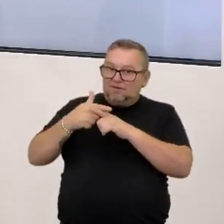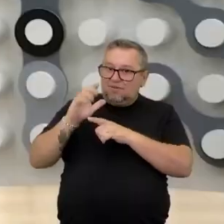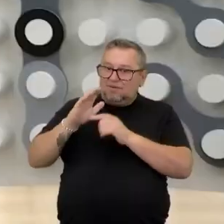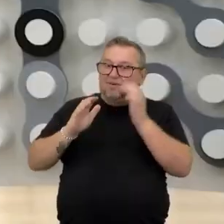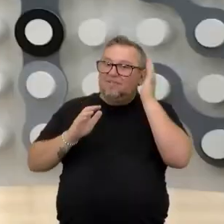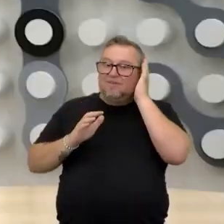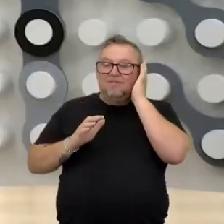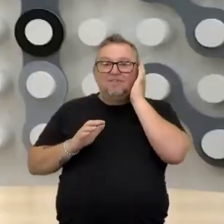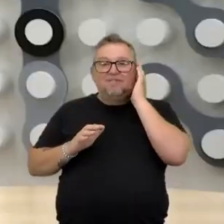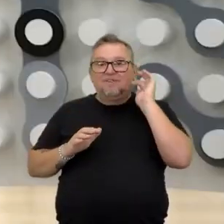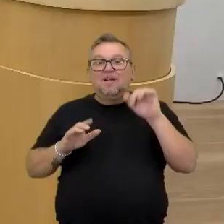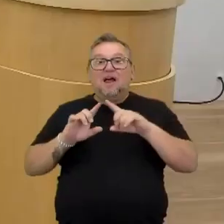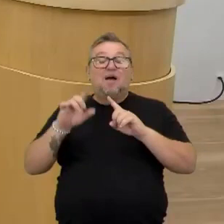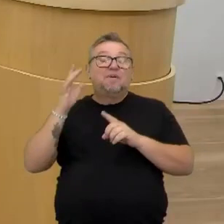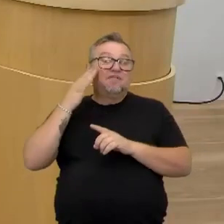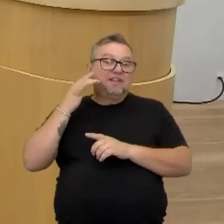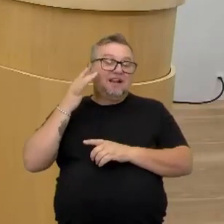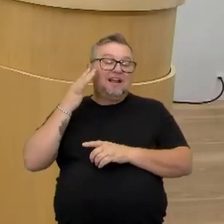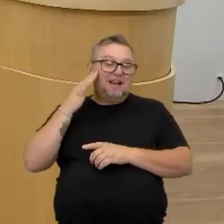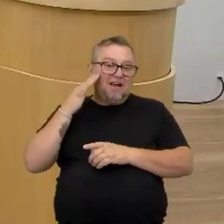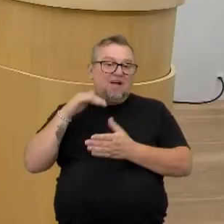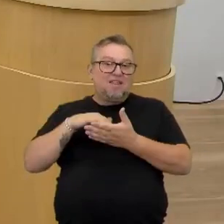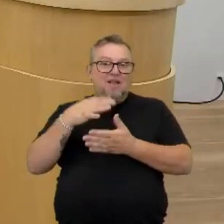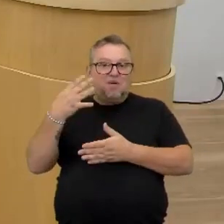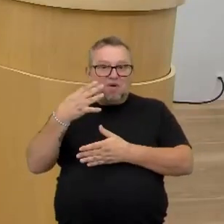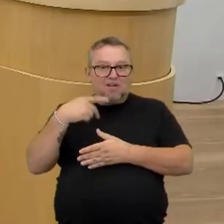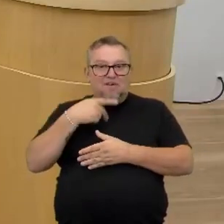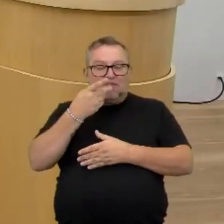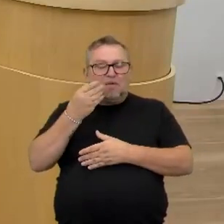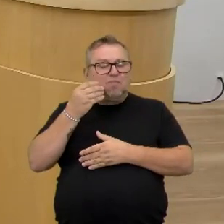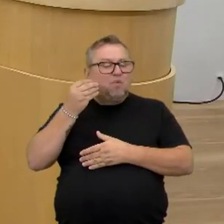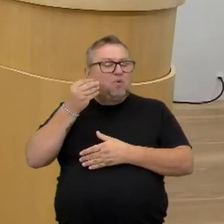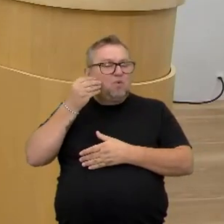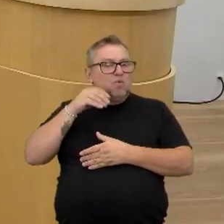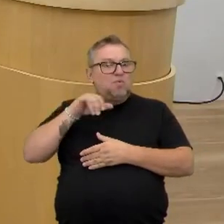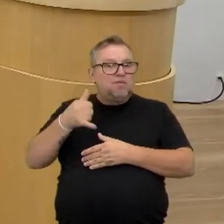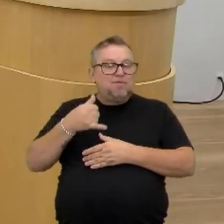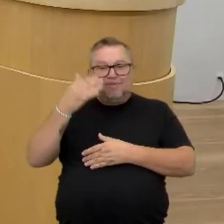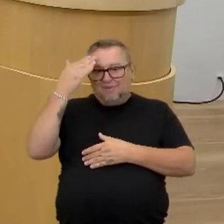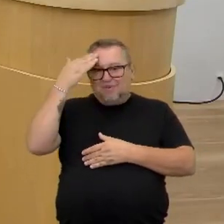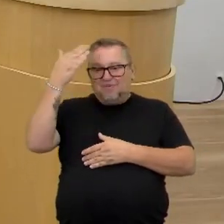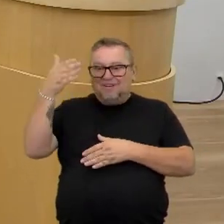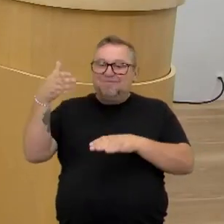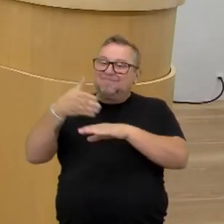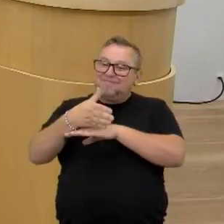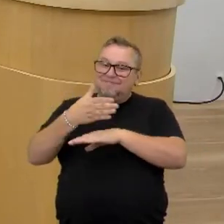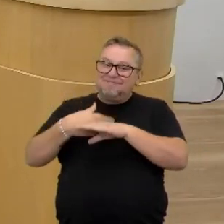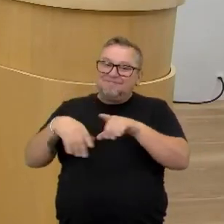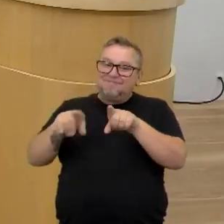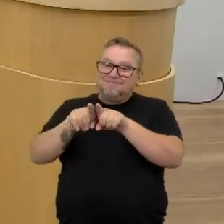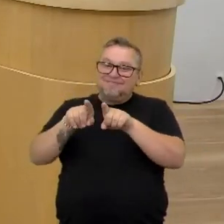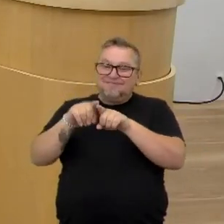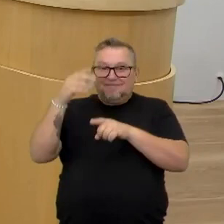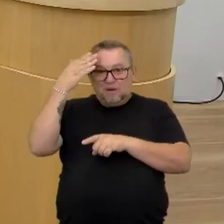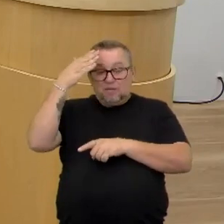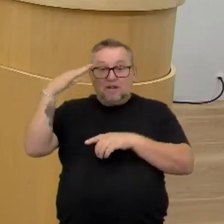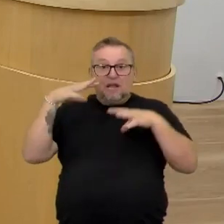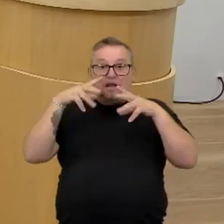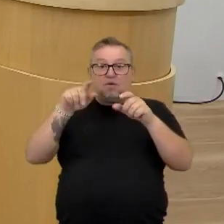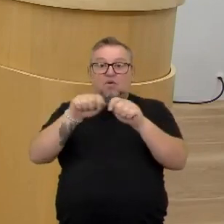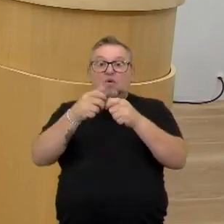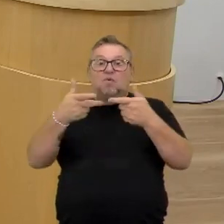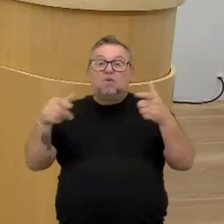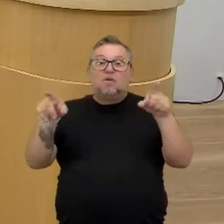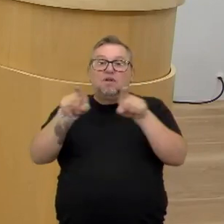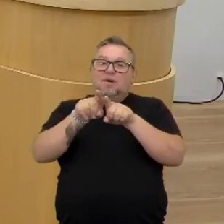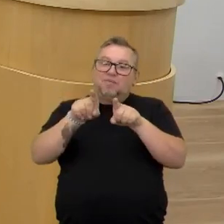disso, amanhã vai ser muito legal. Até quarta-feira a gente fala muito sobre probabilidade. Muitíssimo obrigado por sua participação, obrigado a toda a